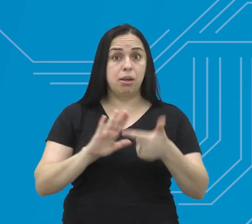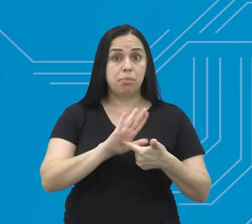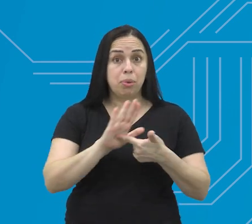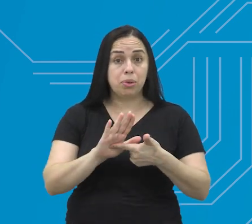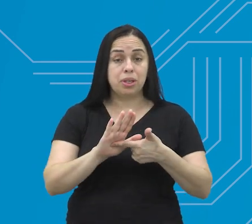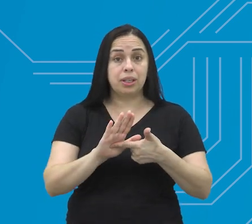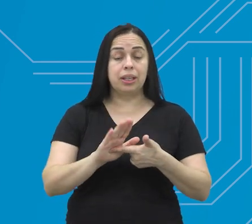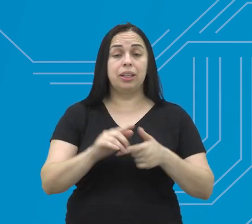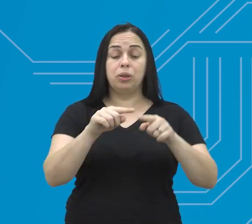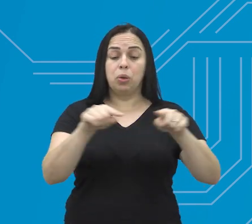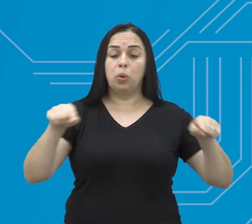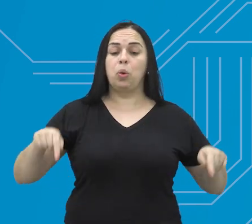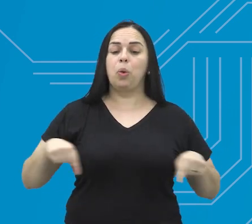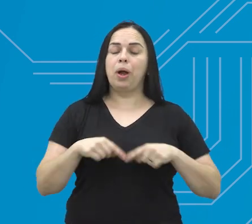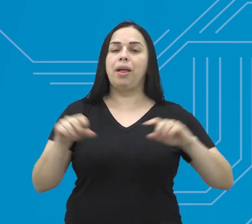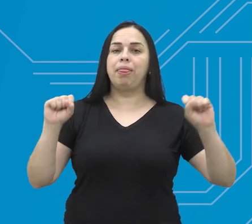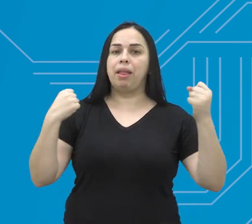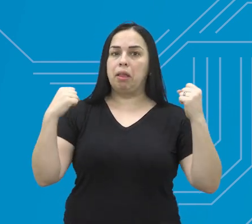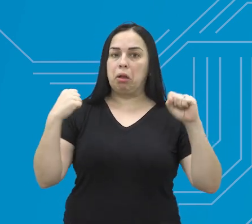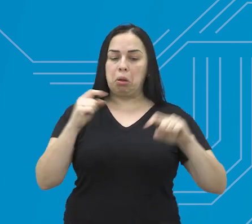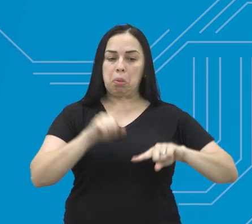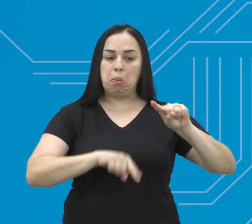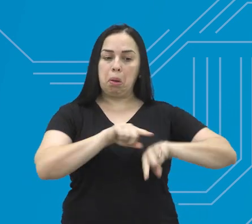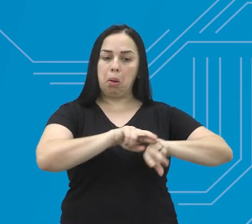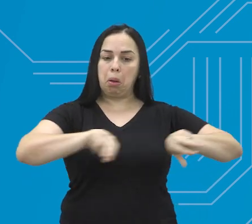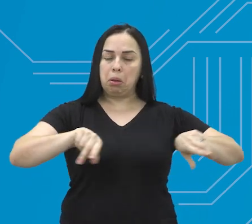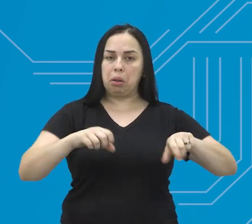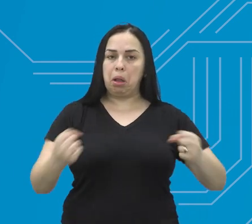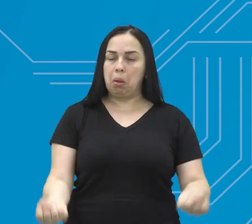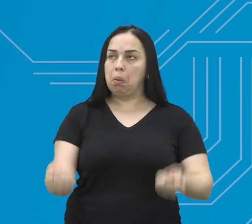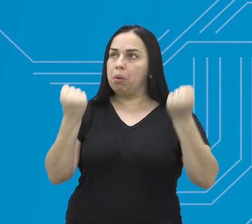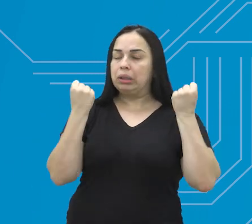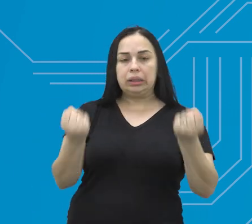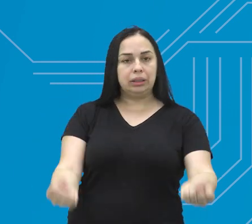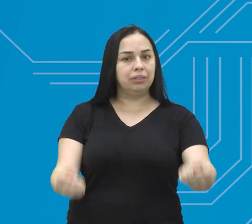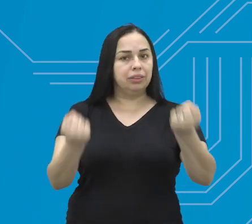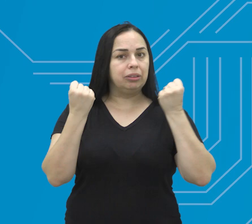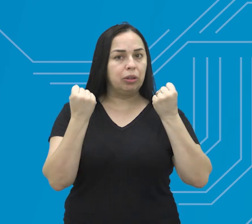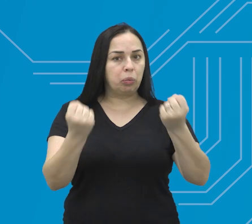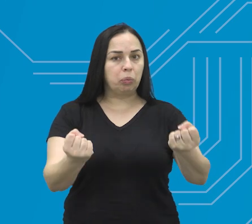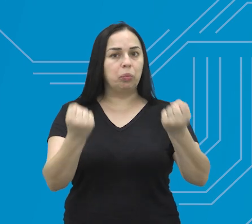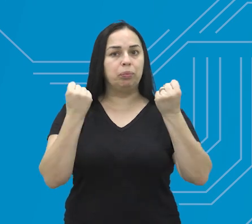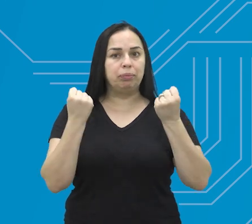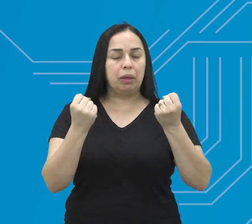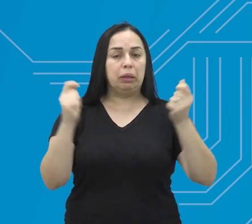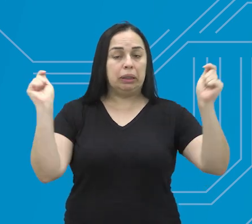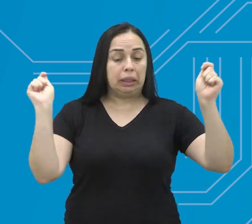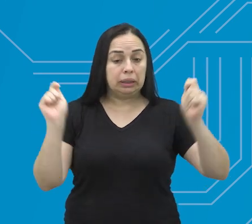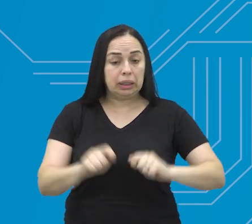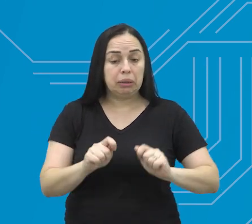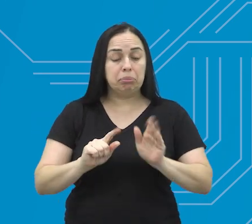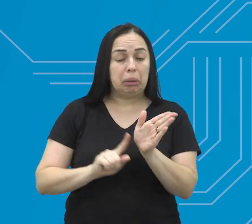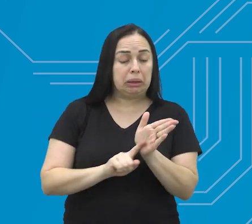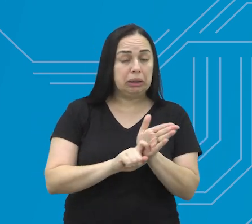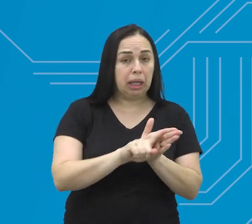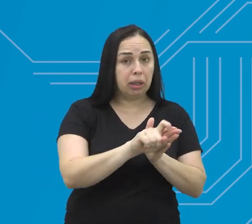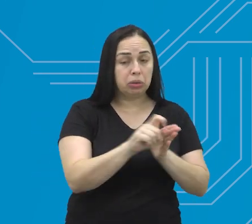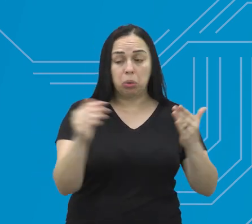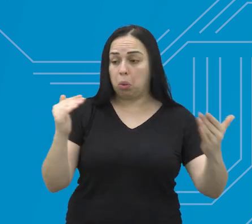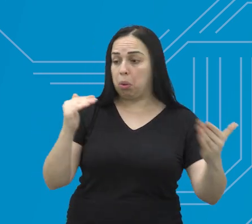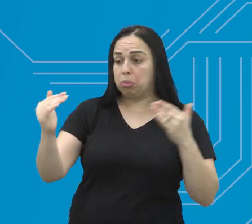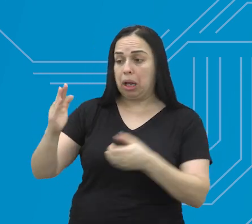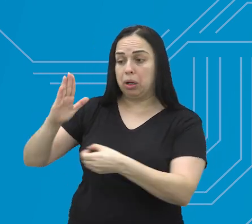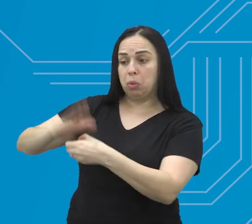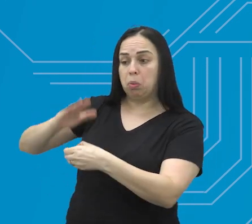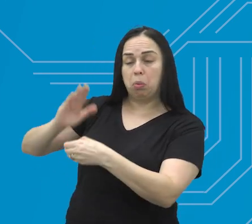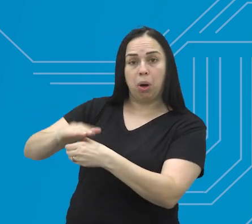que nas academias, os equipamentos usados por quem pratica atividade física podem ter mais